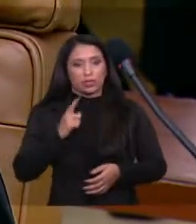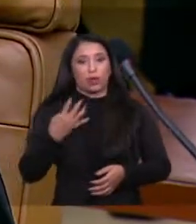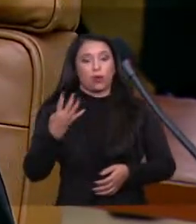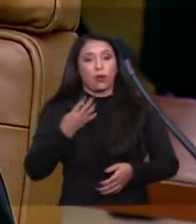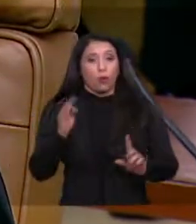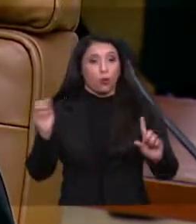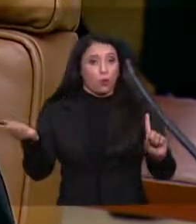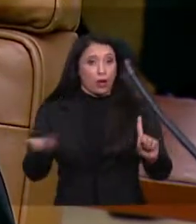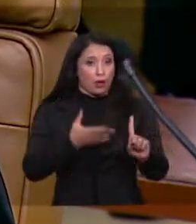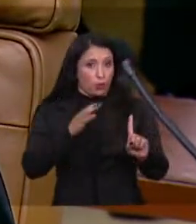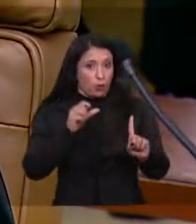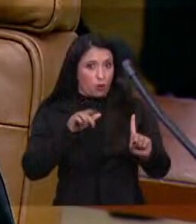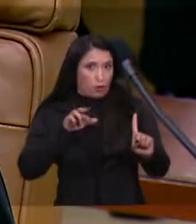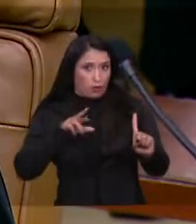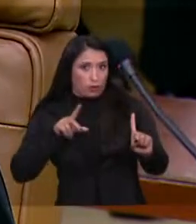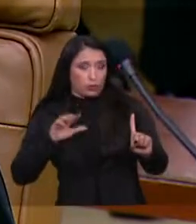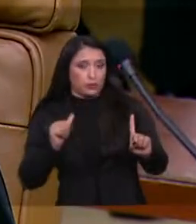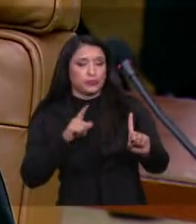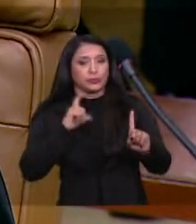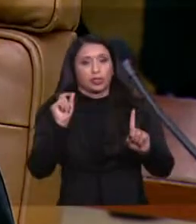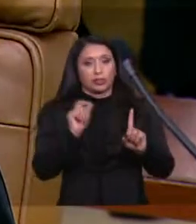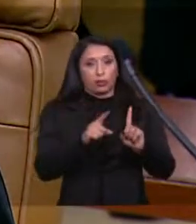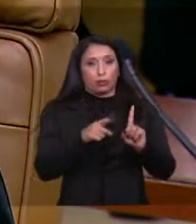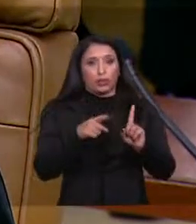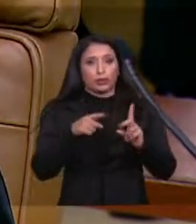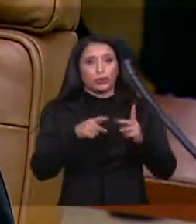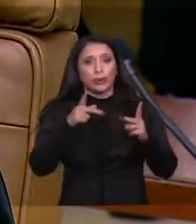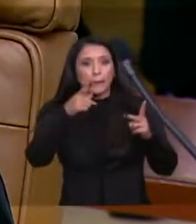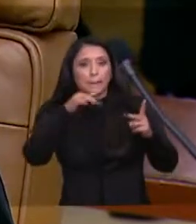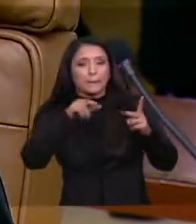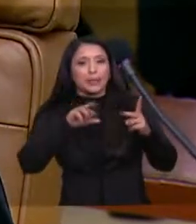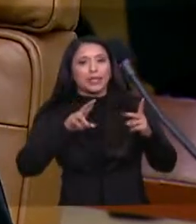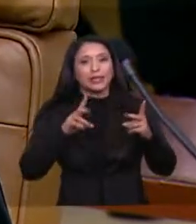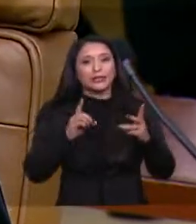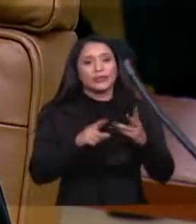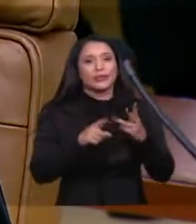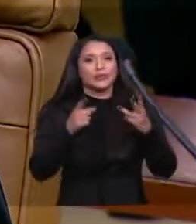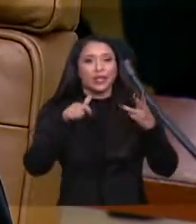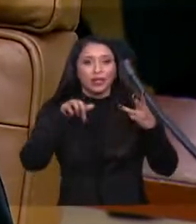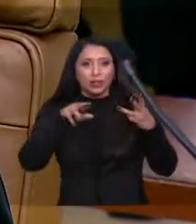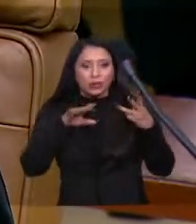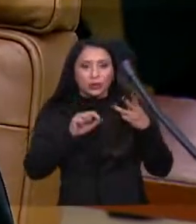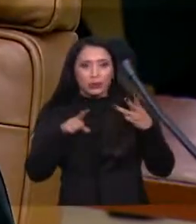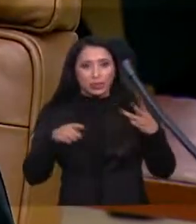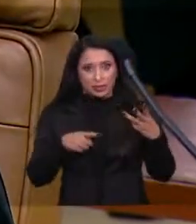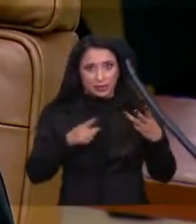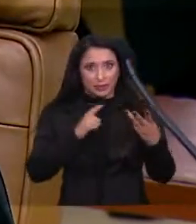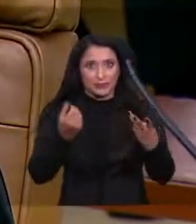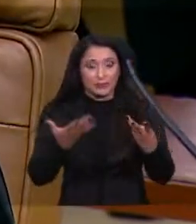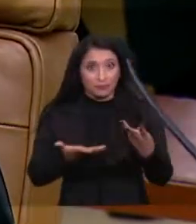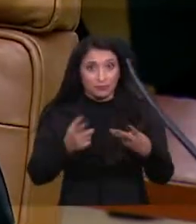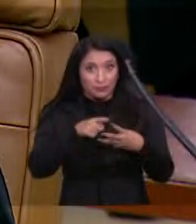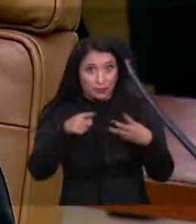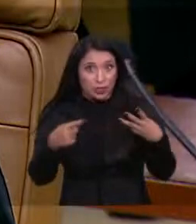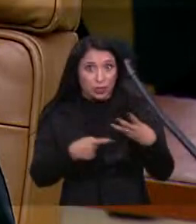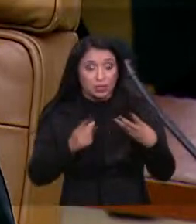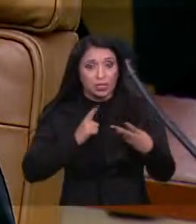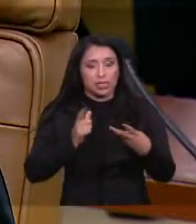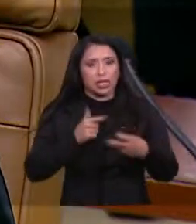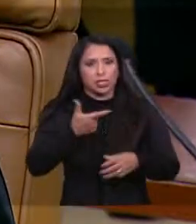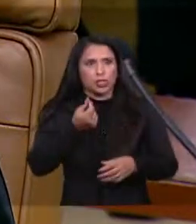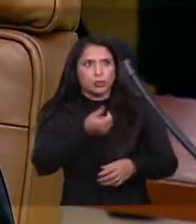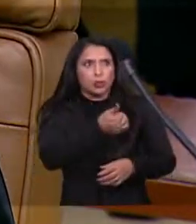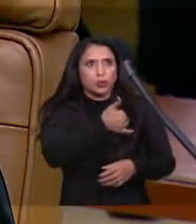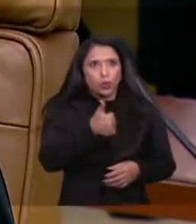Fernando Afonso Collor de Melo Pedro Paulo bergamasque Leoni Ramos e Luiz Pereira Duarte de Amorim desde 2011